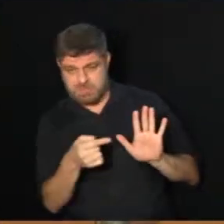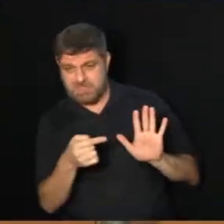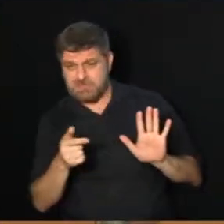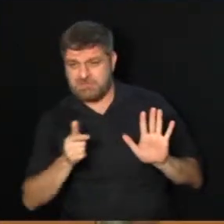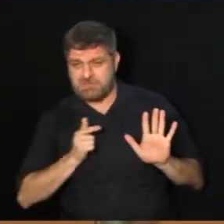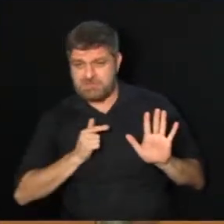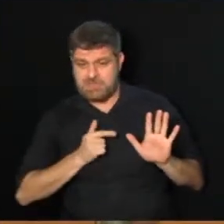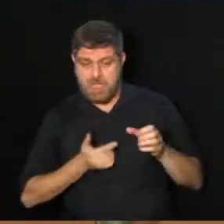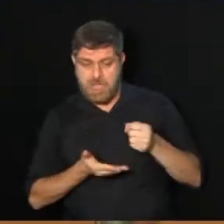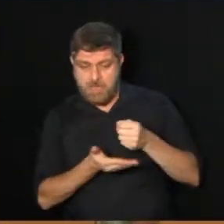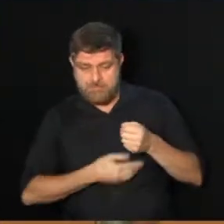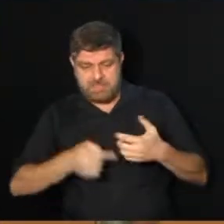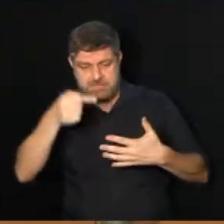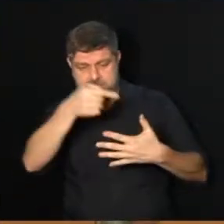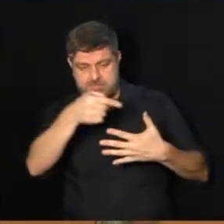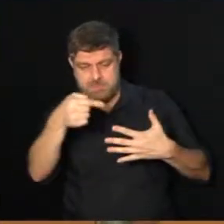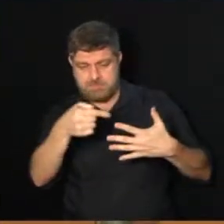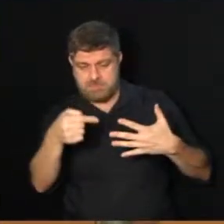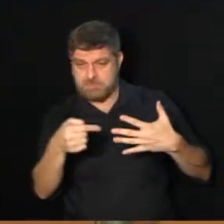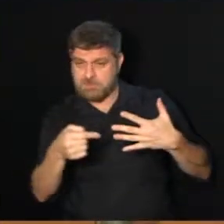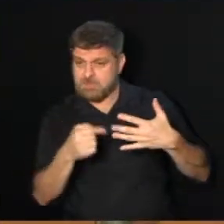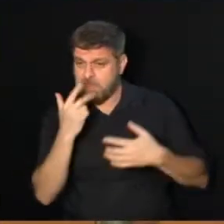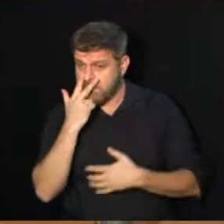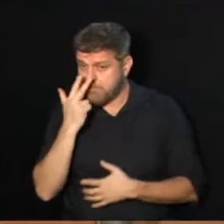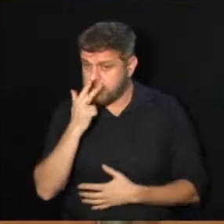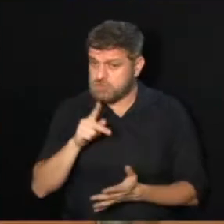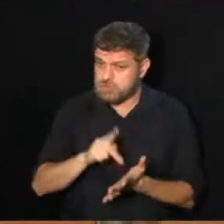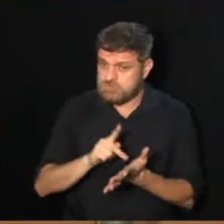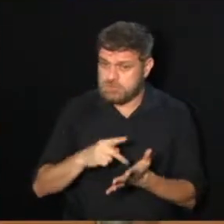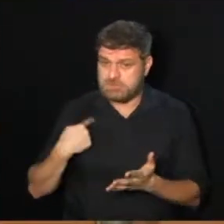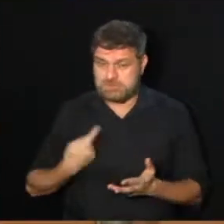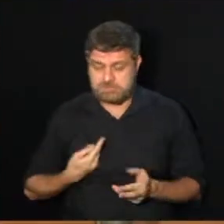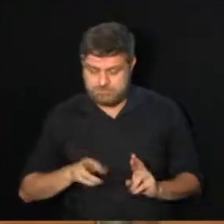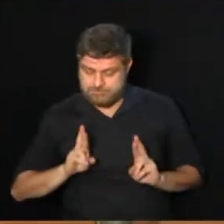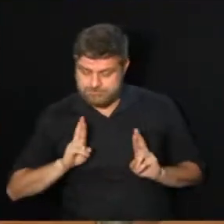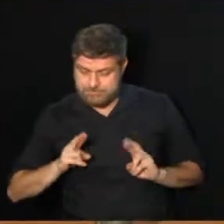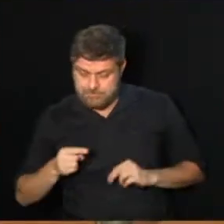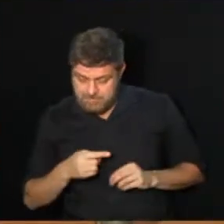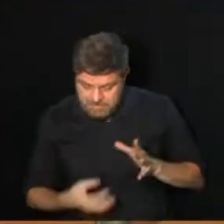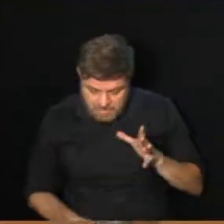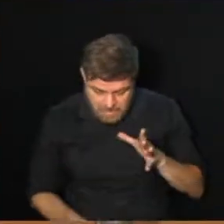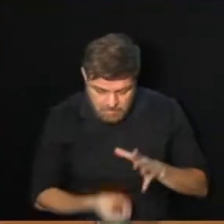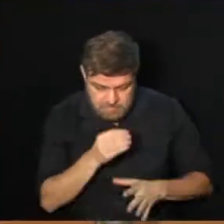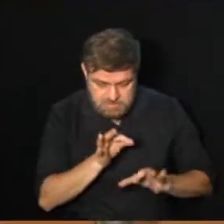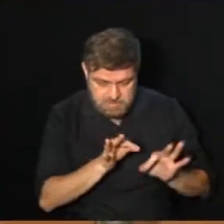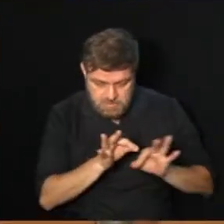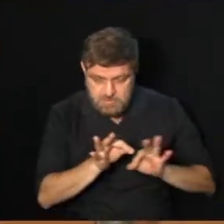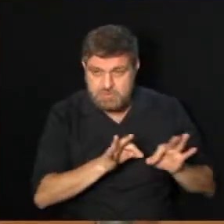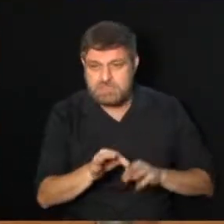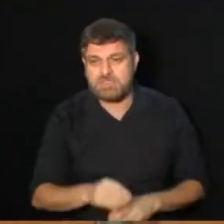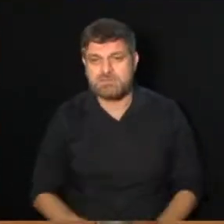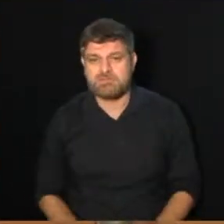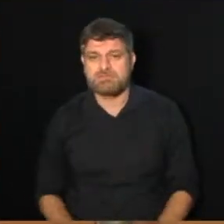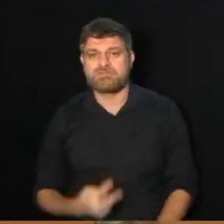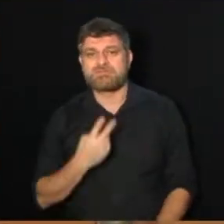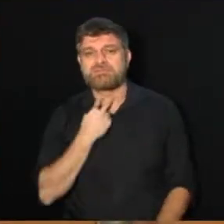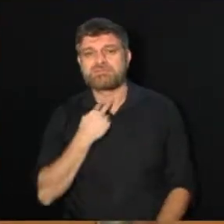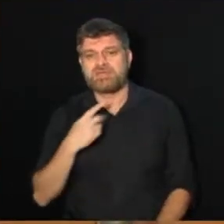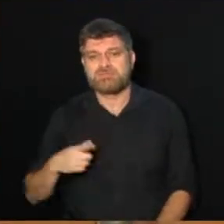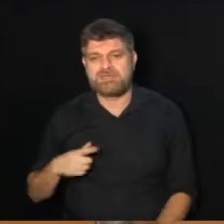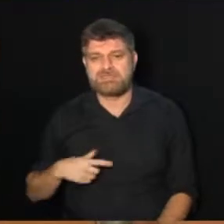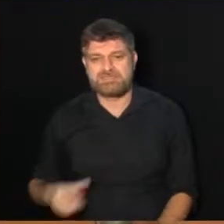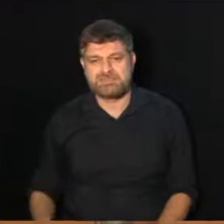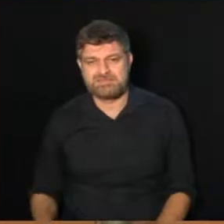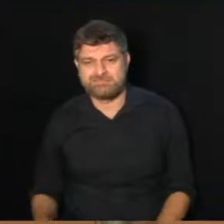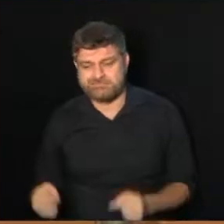diretrizes fundamentais. Me parece que é isso, de fato, o que se espera de um projeto dessa natureza. Ele não poderia, eventualmente, entrar em alguns